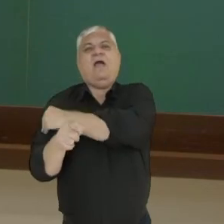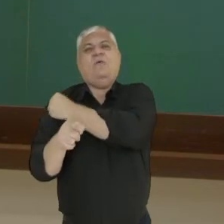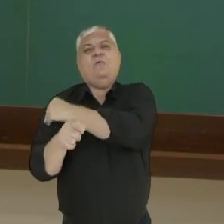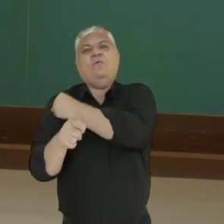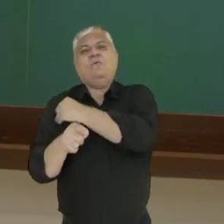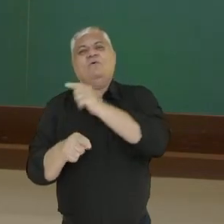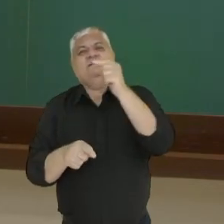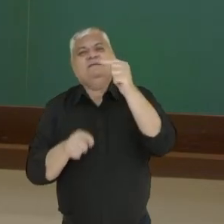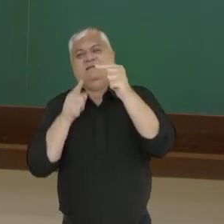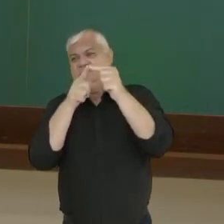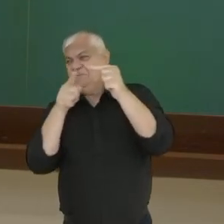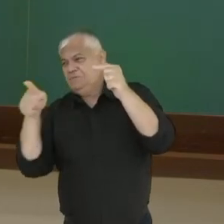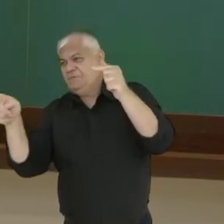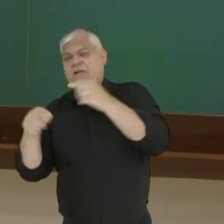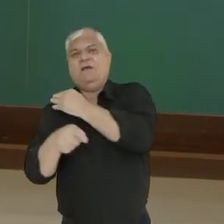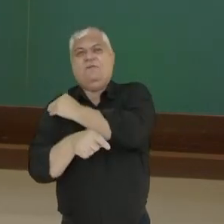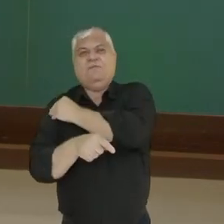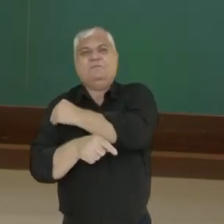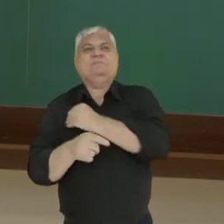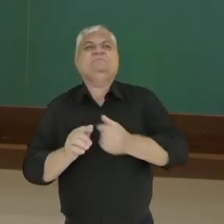7, alcalina.